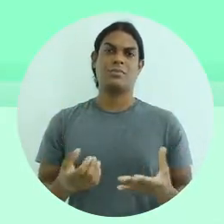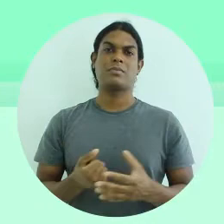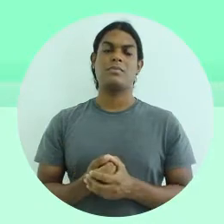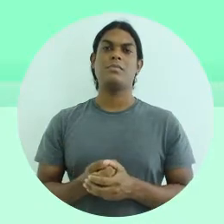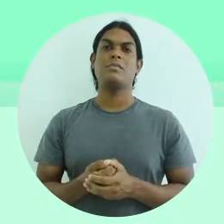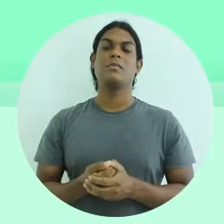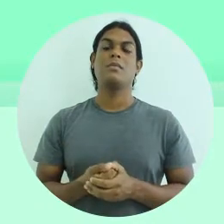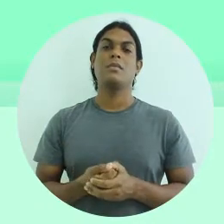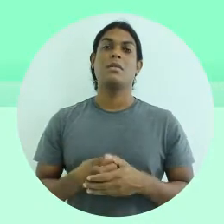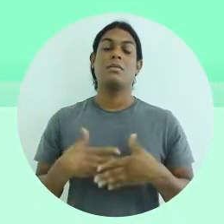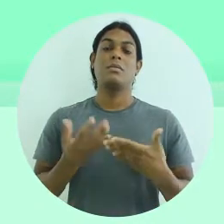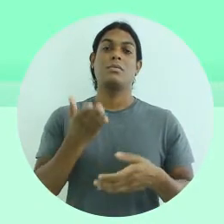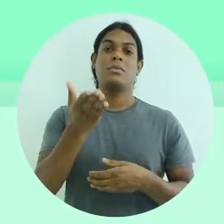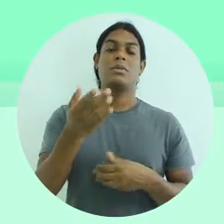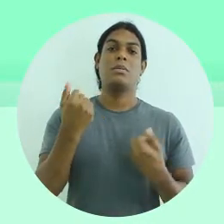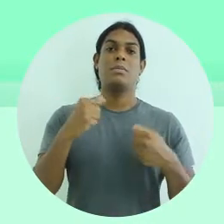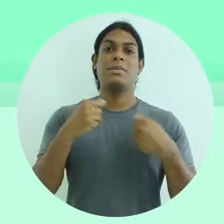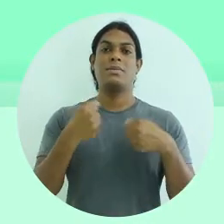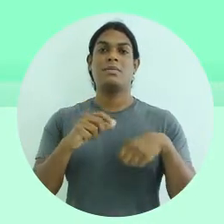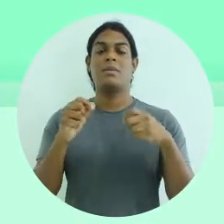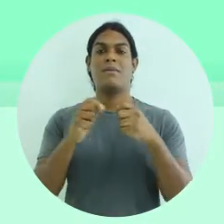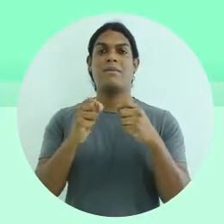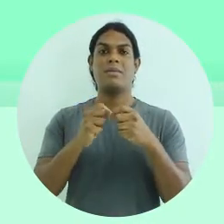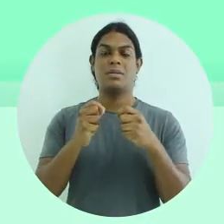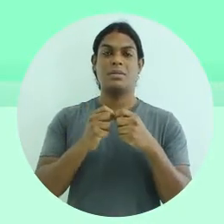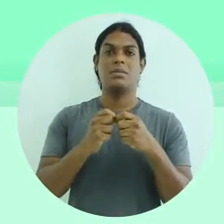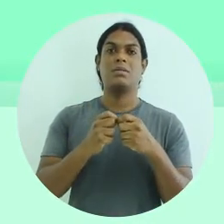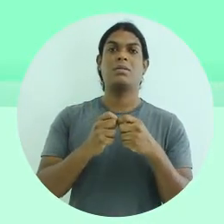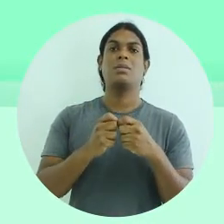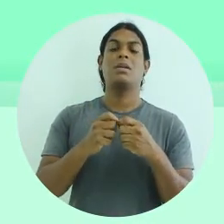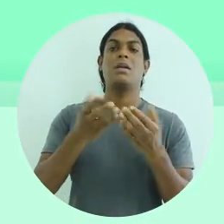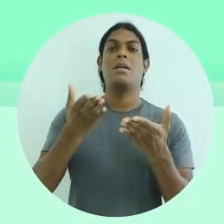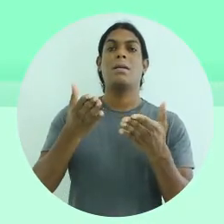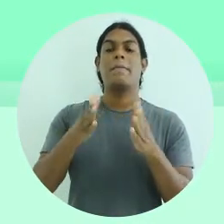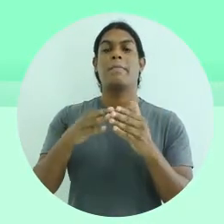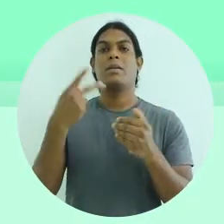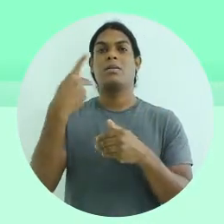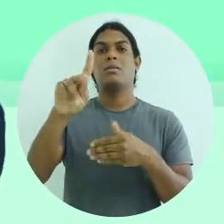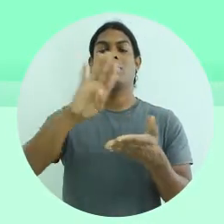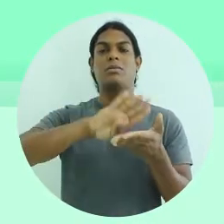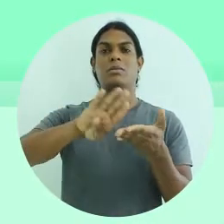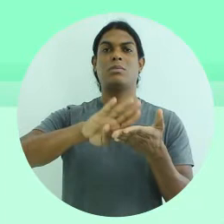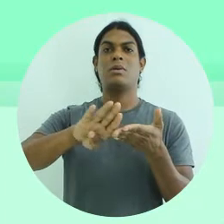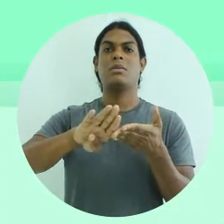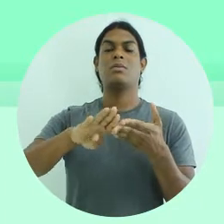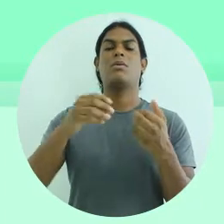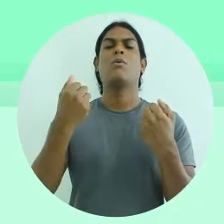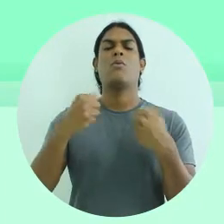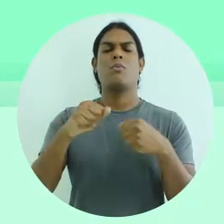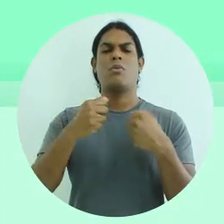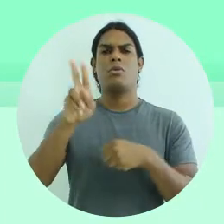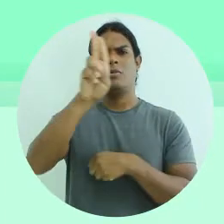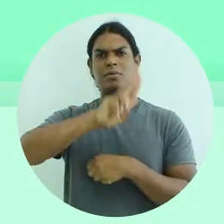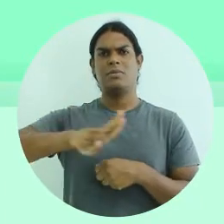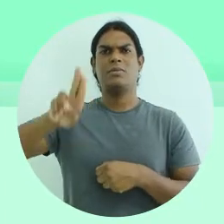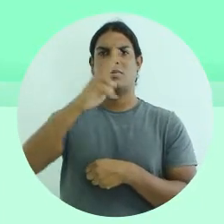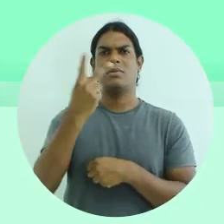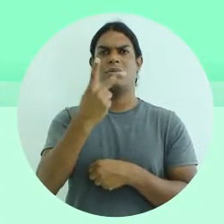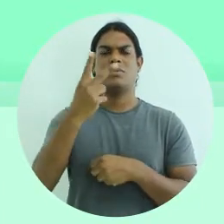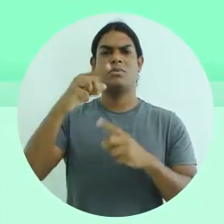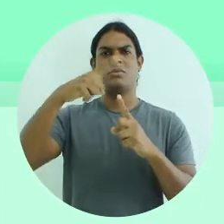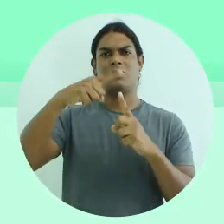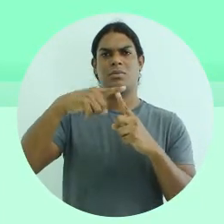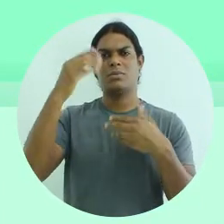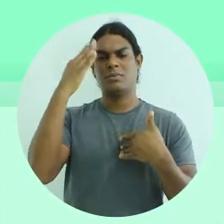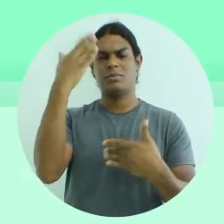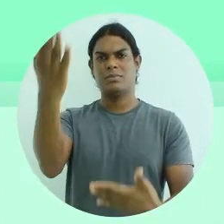você precisar de algum financiamento e pedir ao seu banco que não for um banco oficial, você pode optar por uma dessas duas opções.